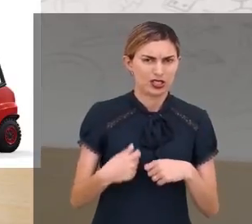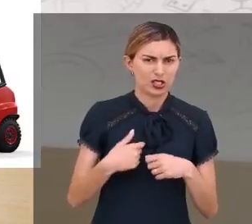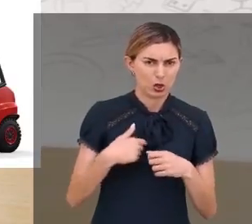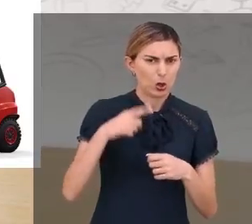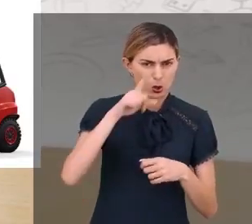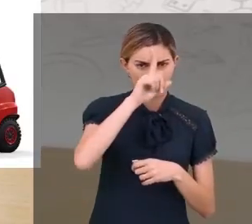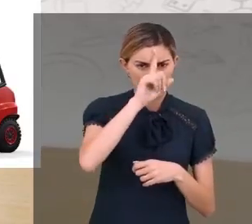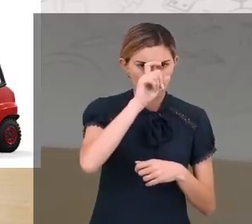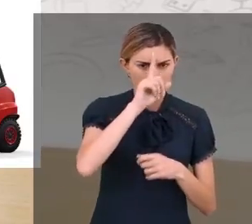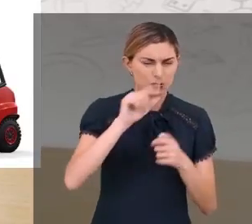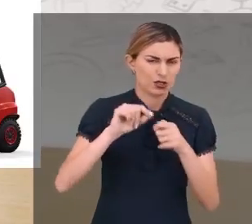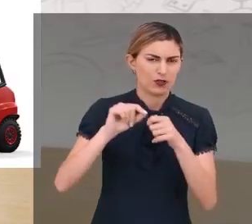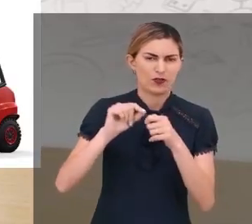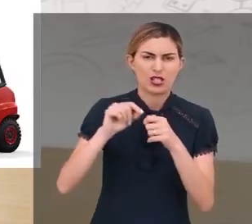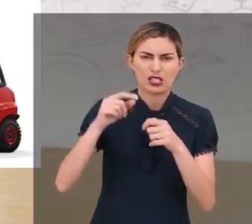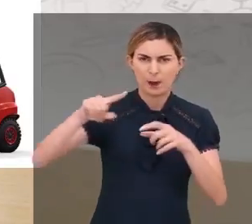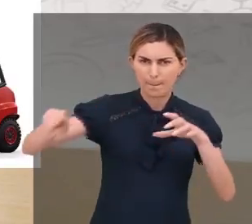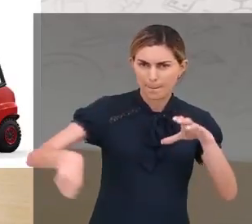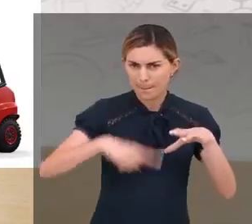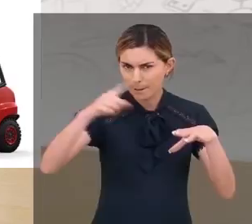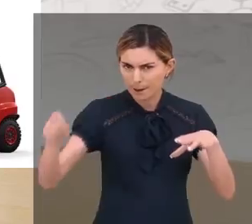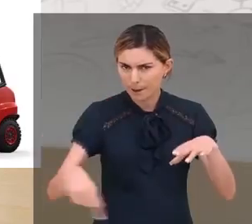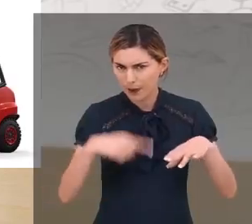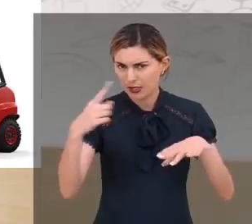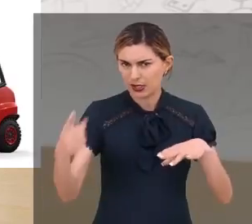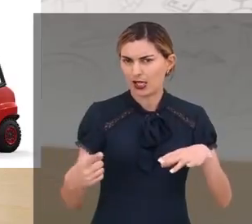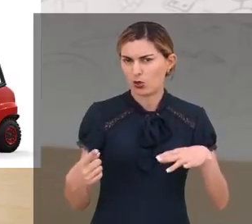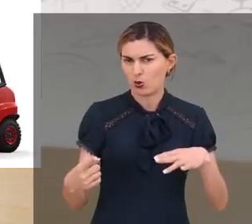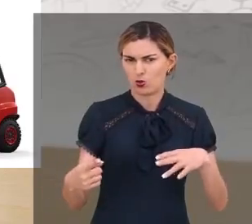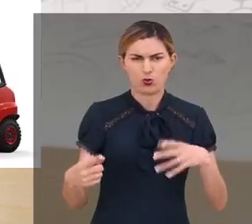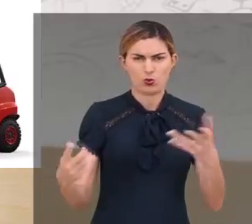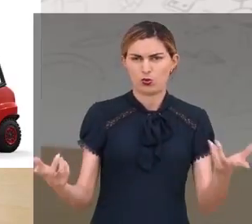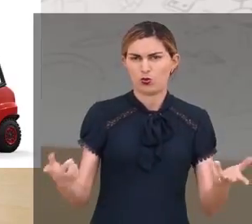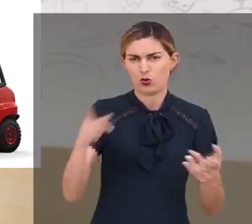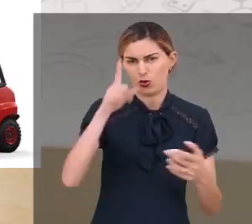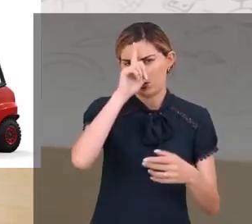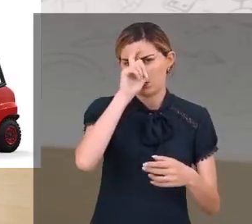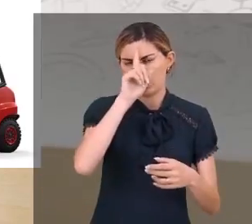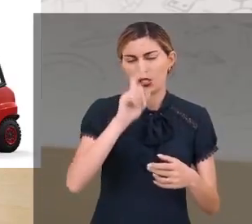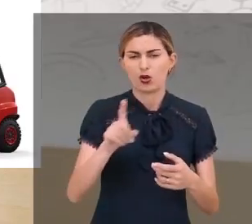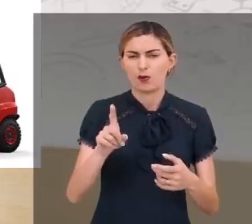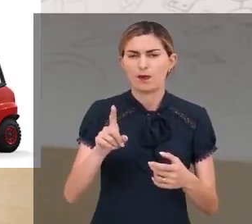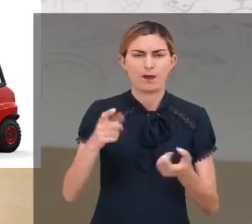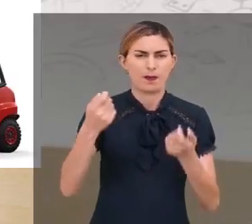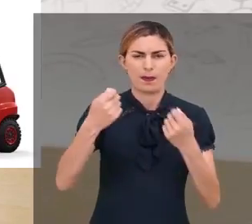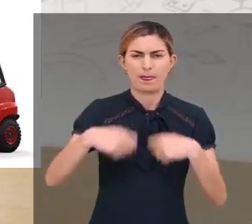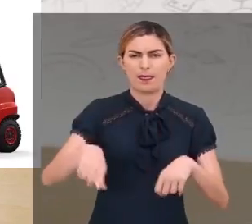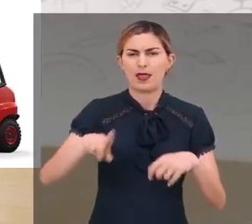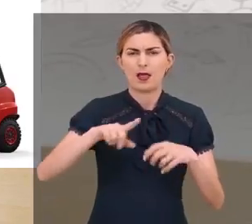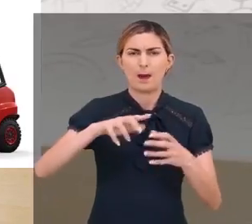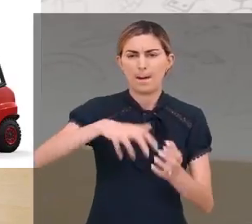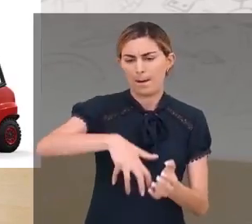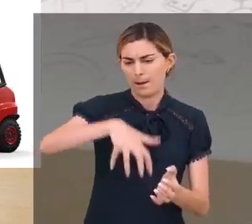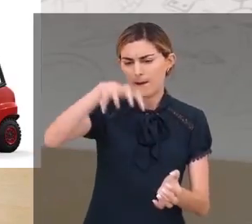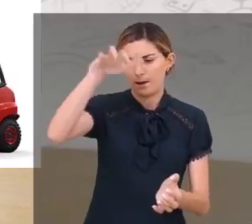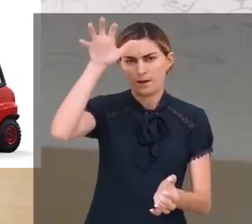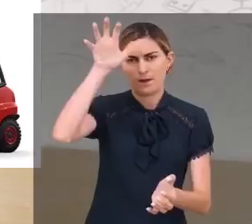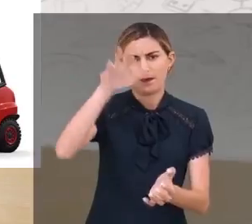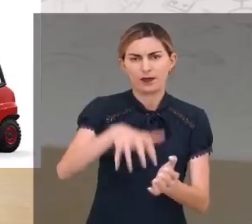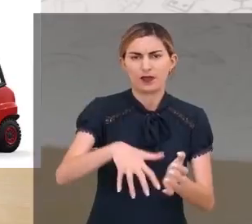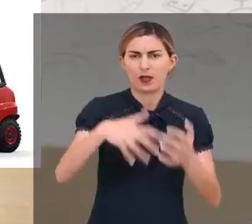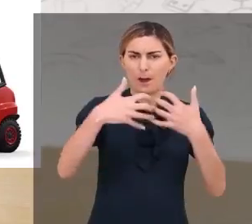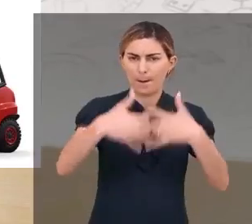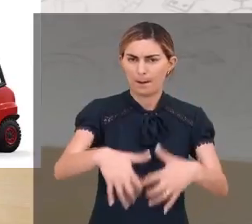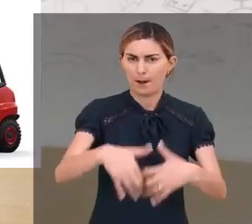necessário um hospital fazer aquisição de pneu de empilhadeira? Então, neste caso, consideramos que pneu de